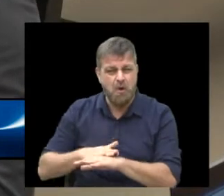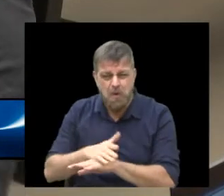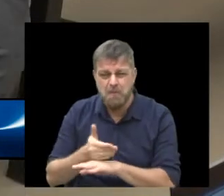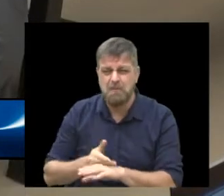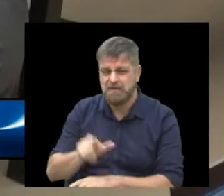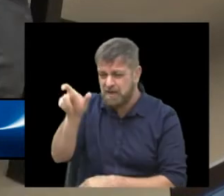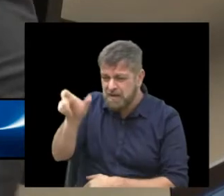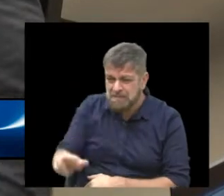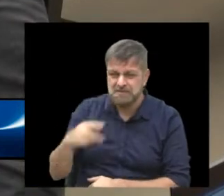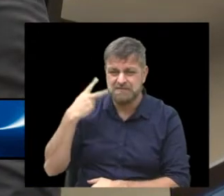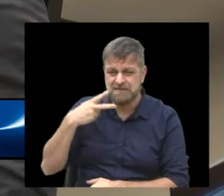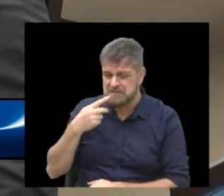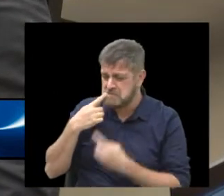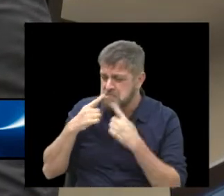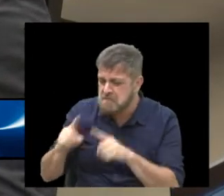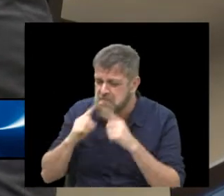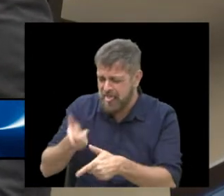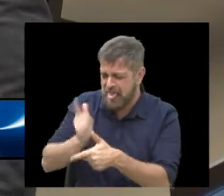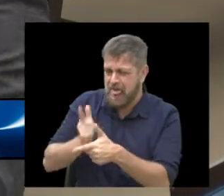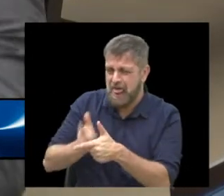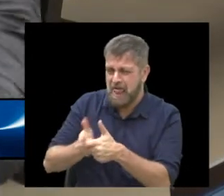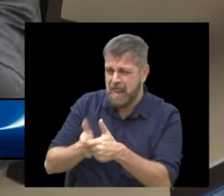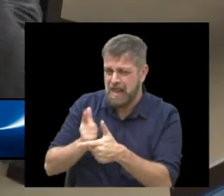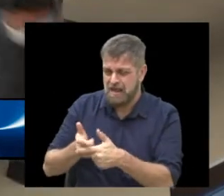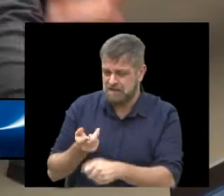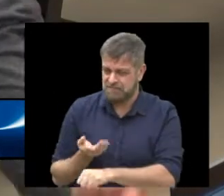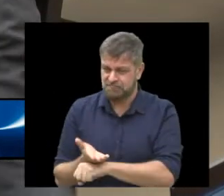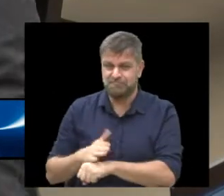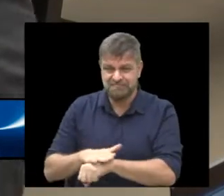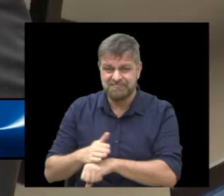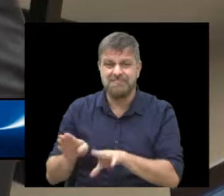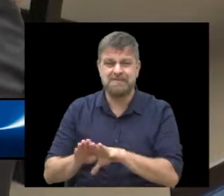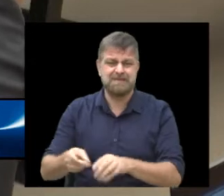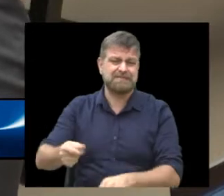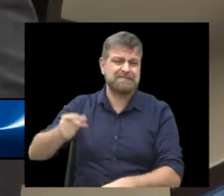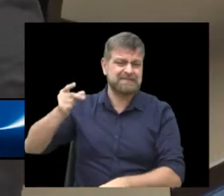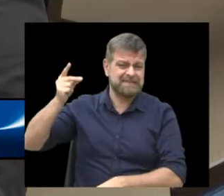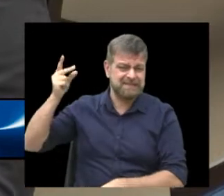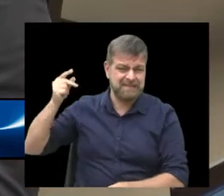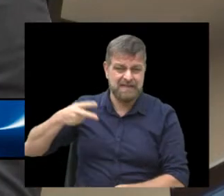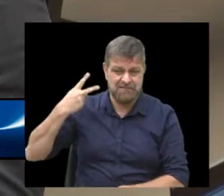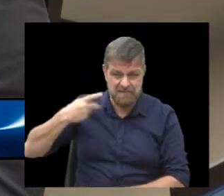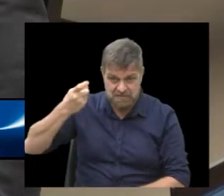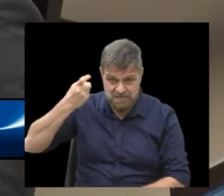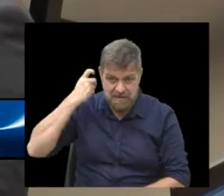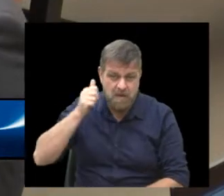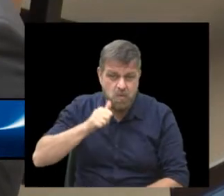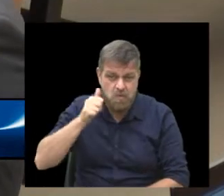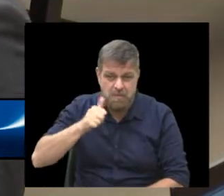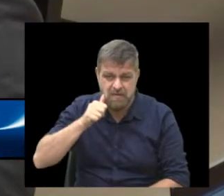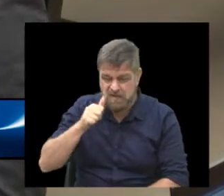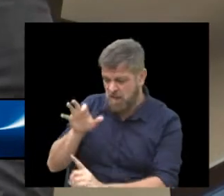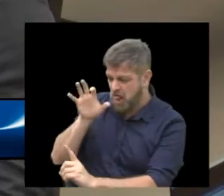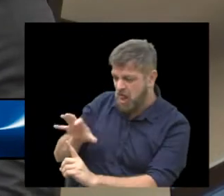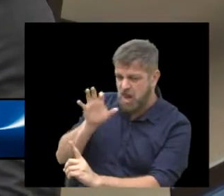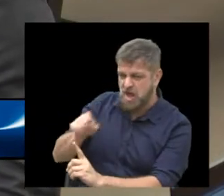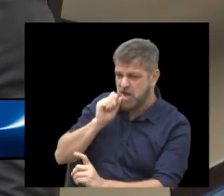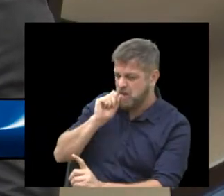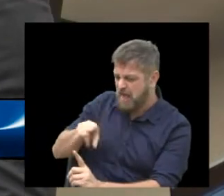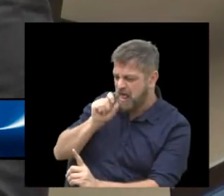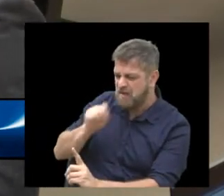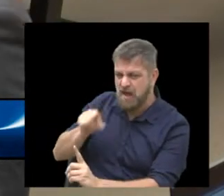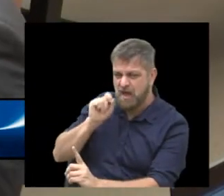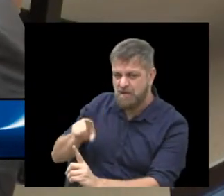eu estou citando aqui todos os fatos contra os vereadores, desde a vereadora Marcela até hoje, mas o que ele faz aqui, nem